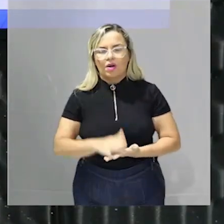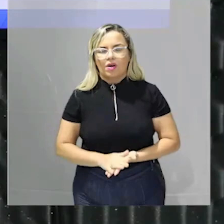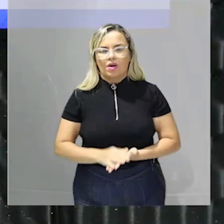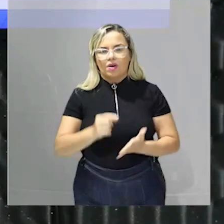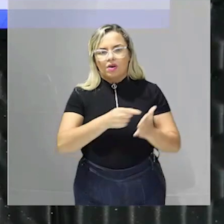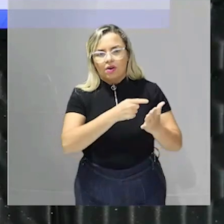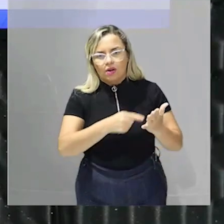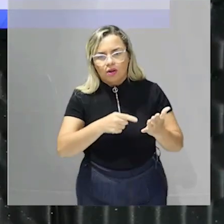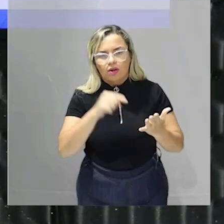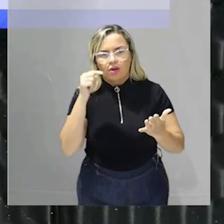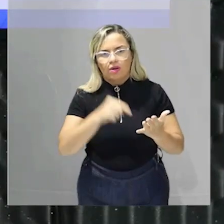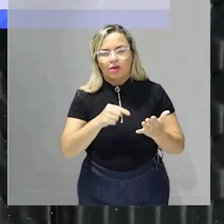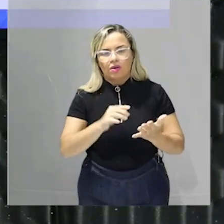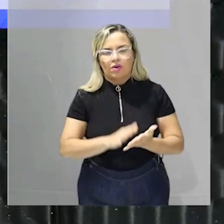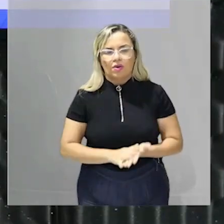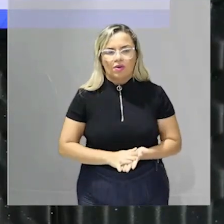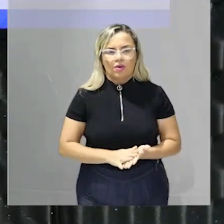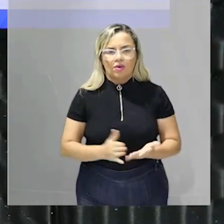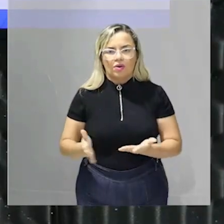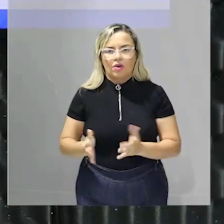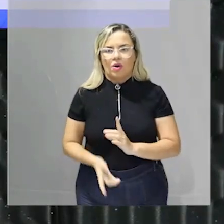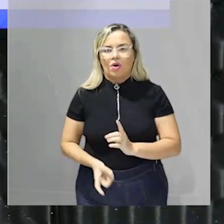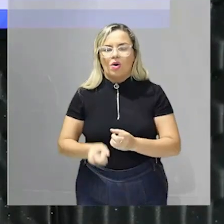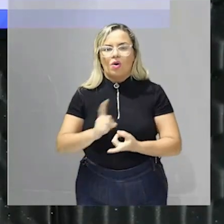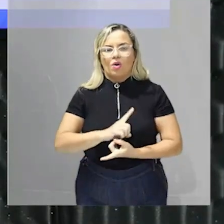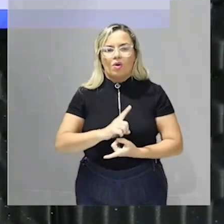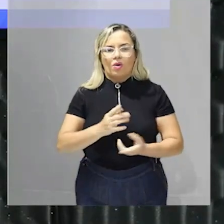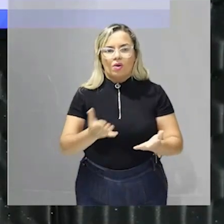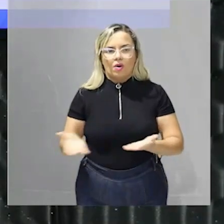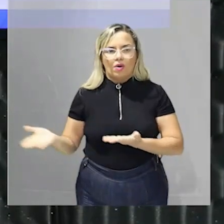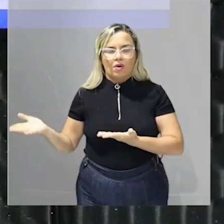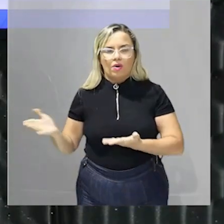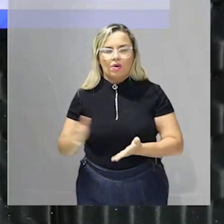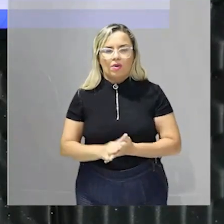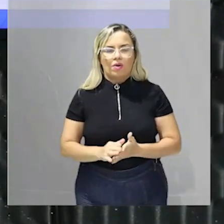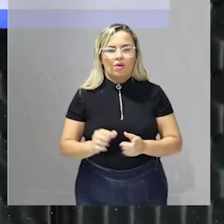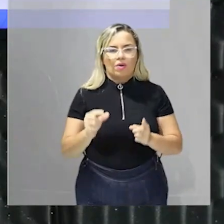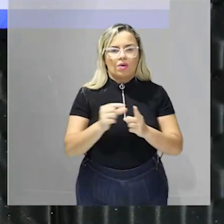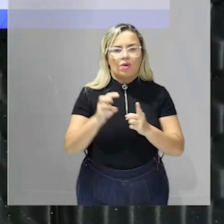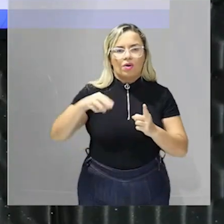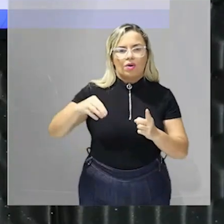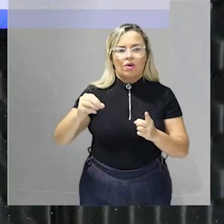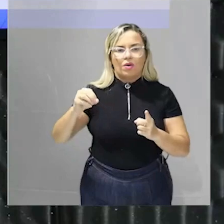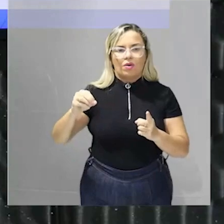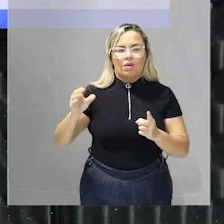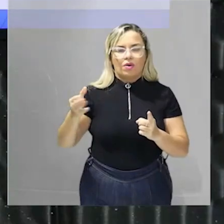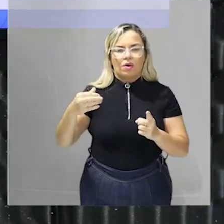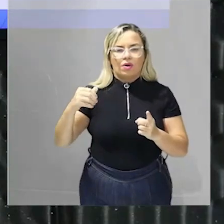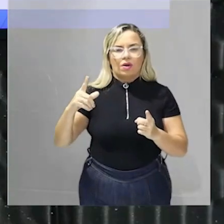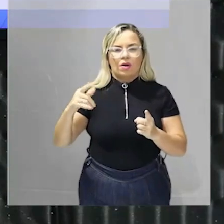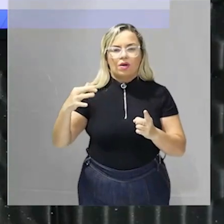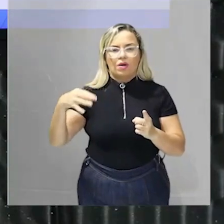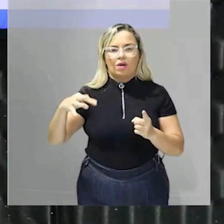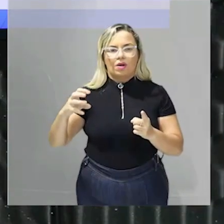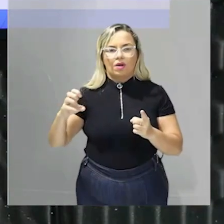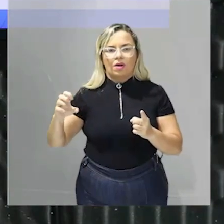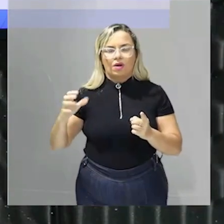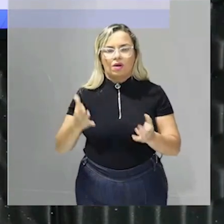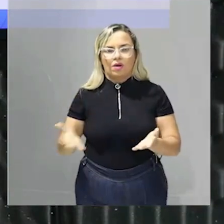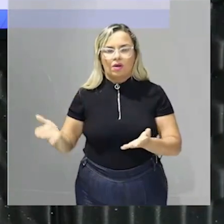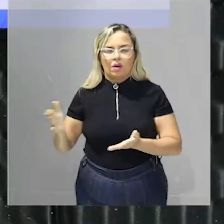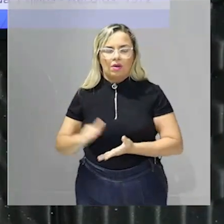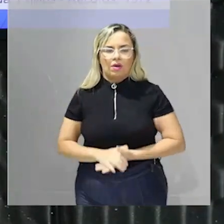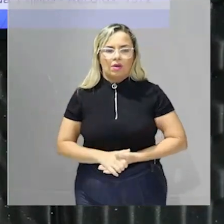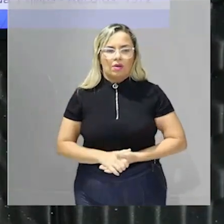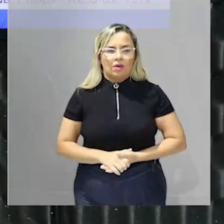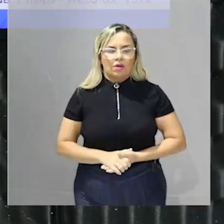a alternativa que contém um sentido oposto da palavra para a expressão mano caliente, na linha 11.